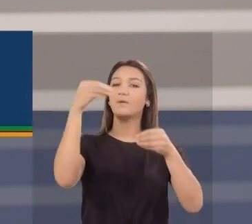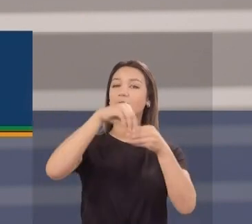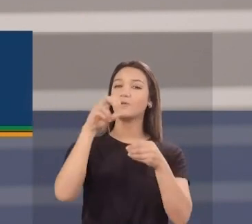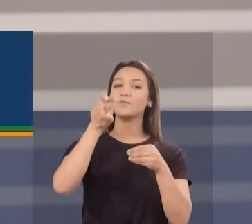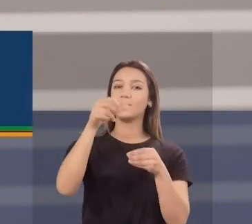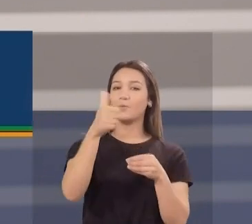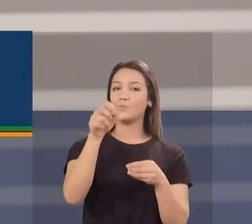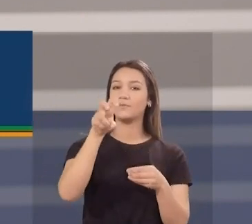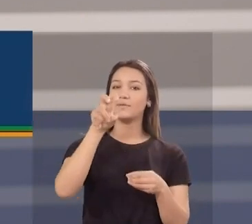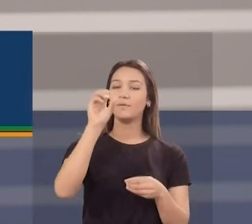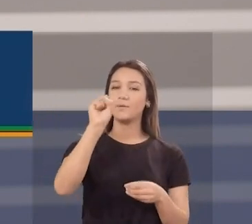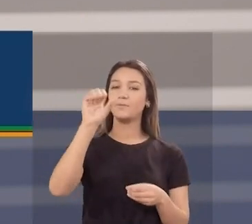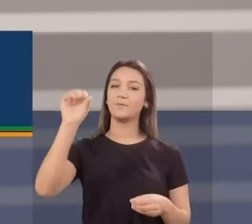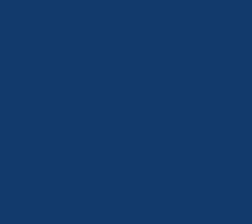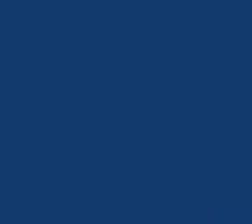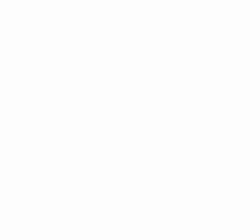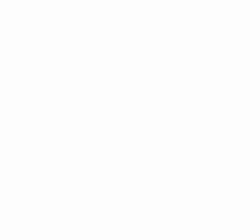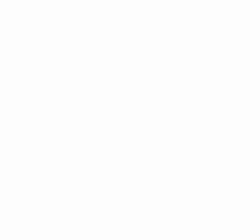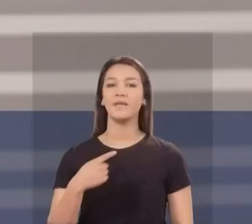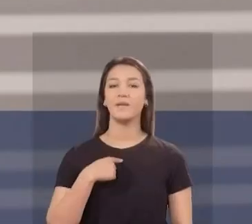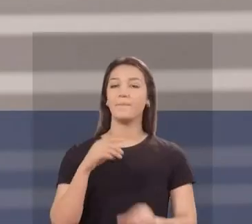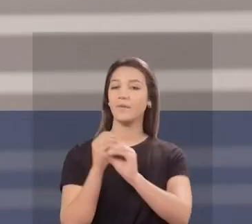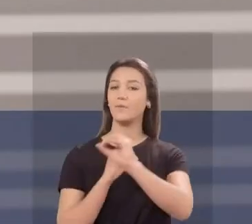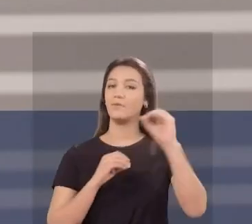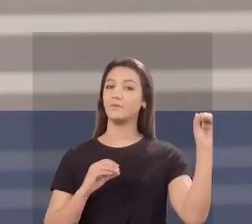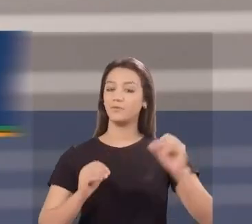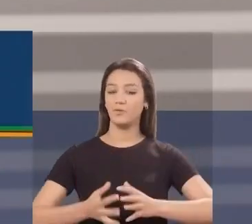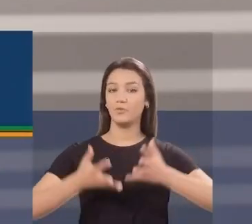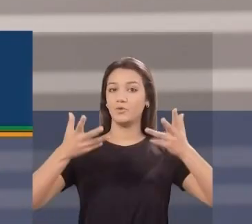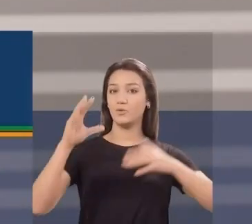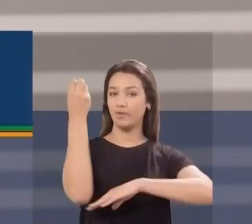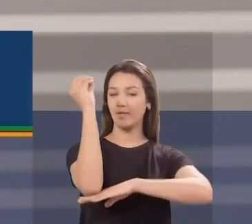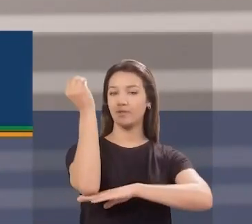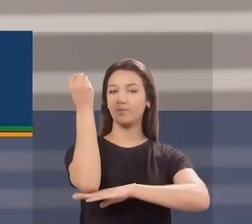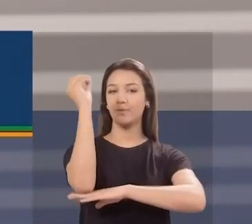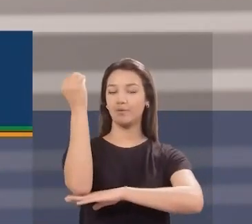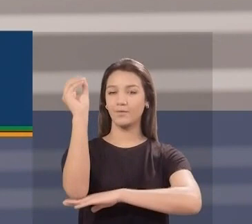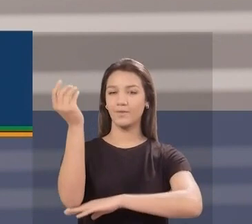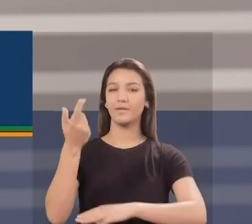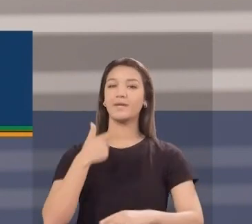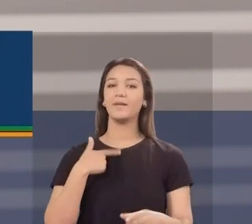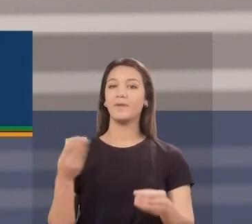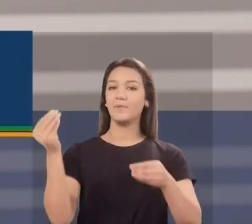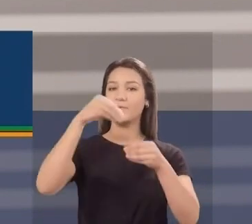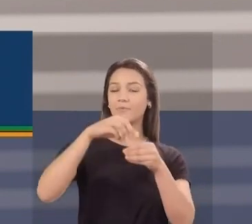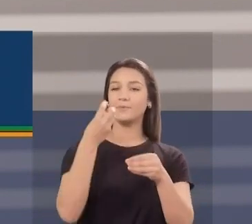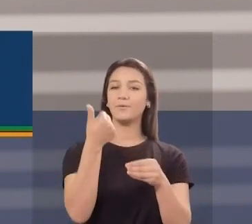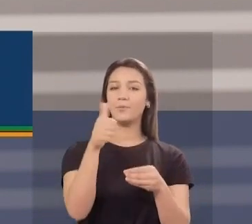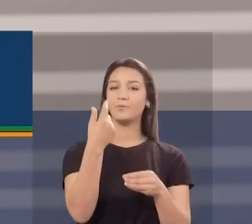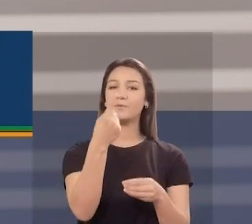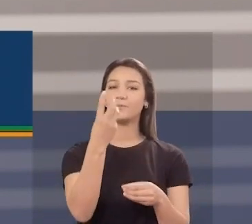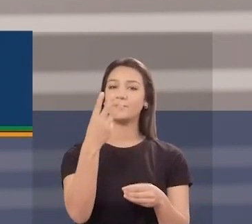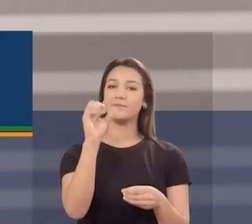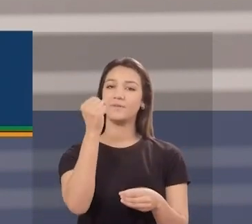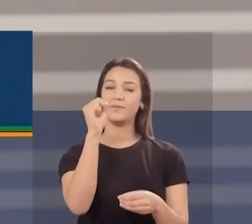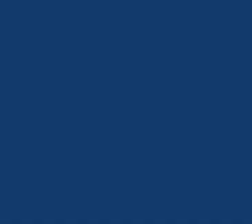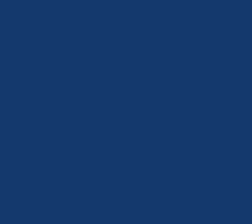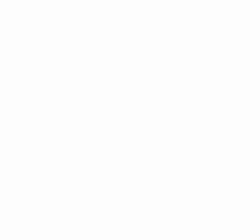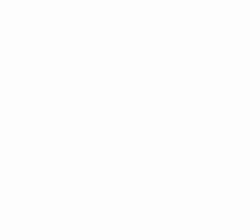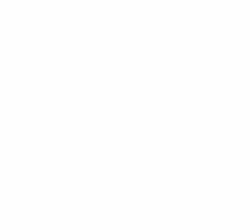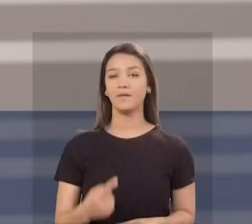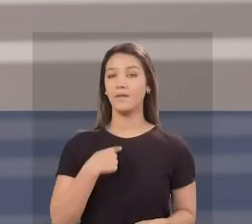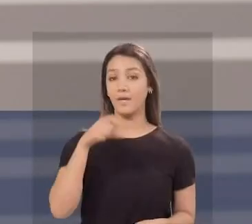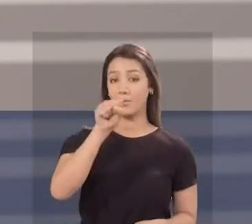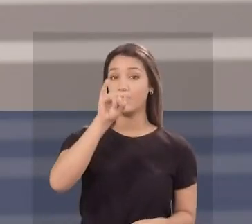Zanella, 11888. É 11. Pela Fronteira Oeste e Grande Porto Alegre, Lisiane Becker, 11138.